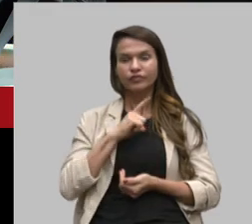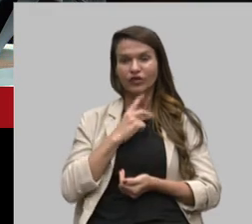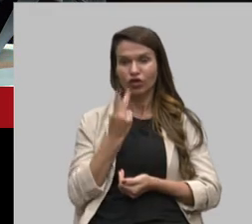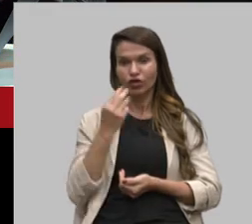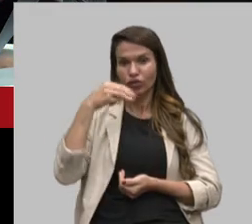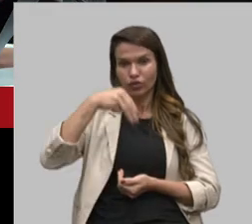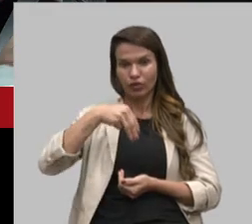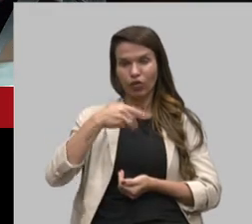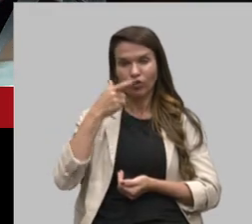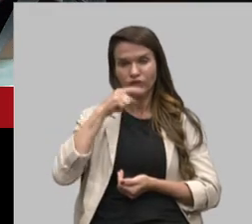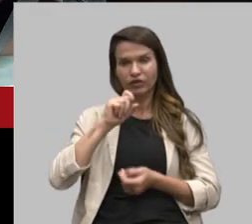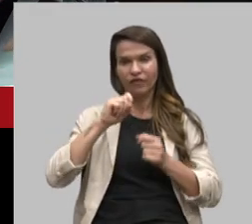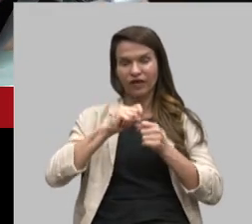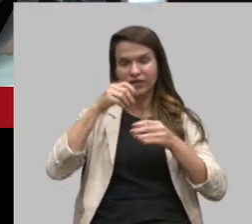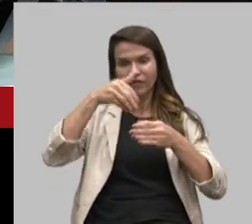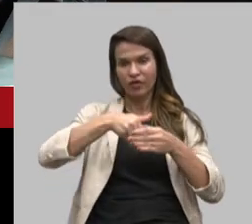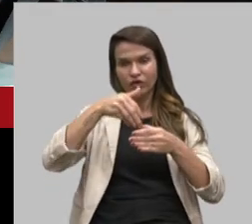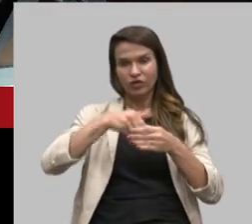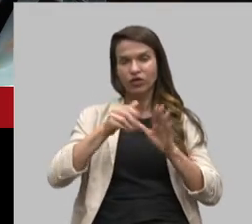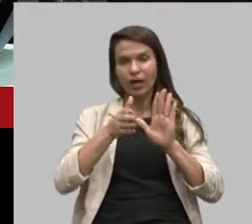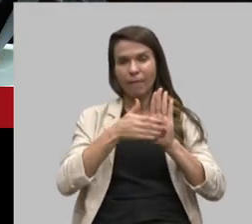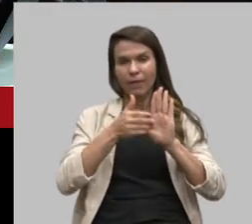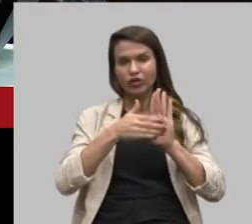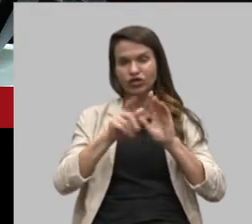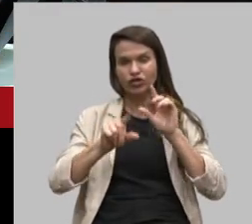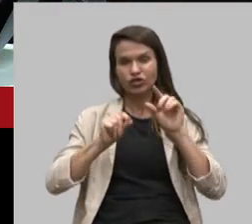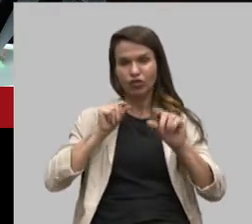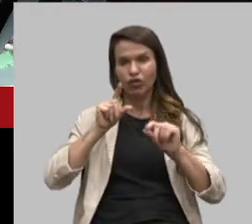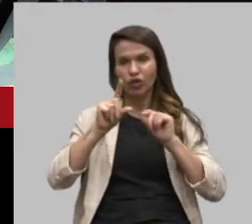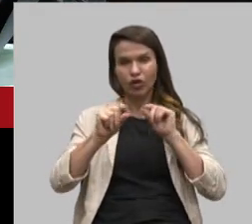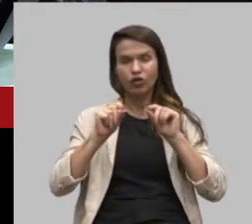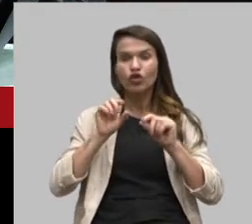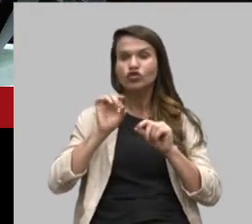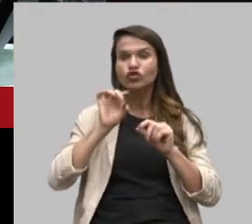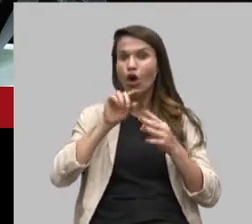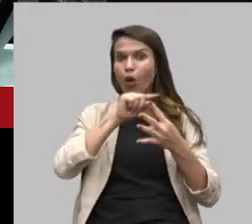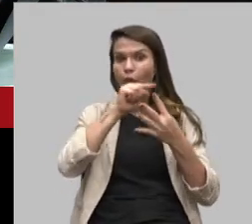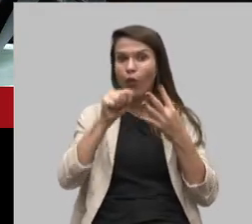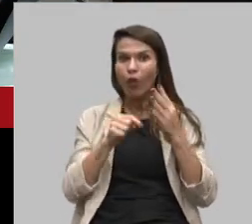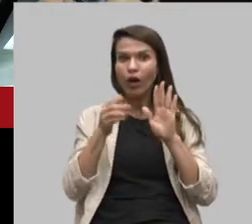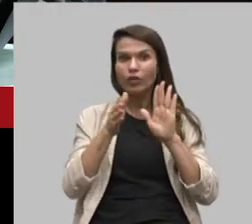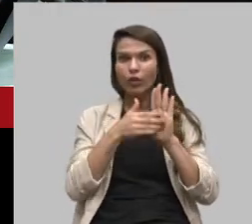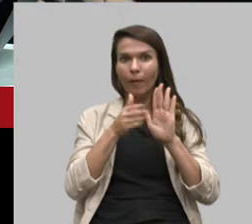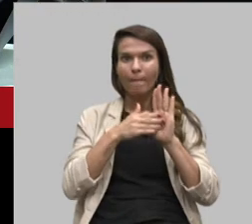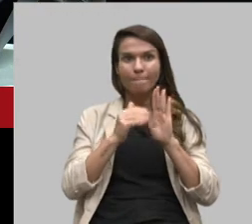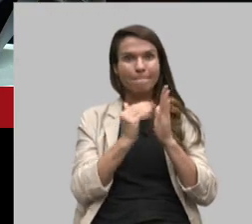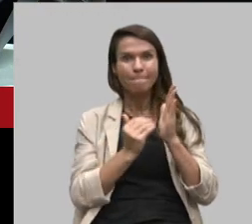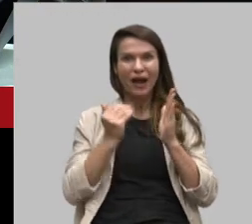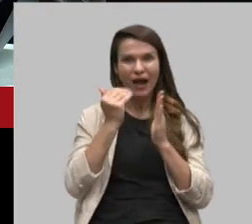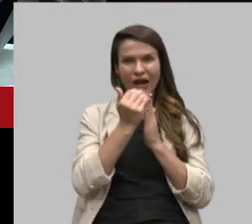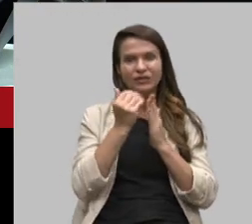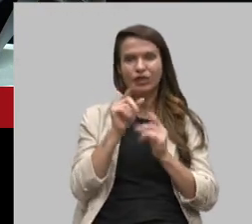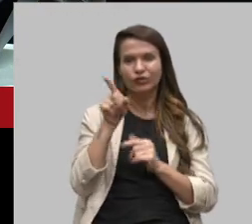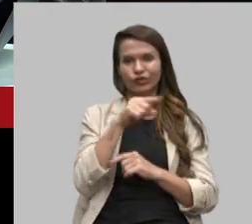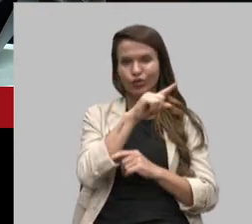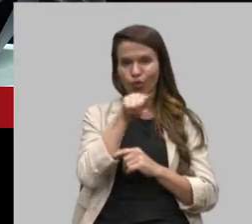para poder fazer a votação das propostas escolhidas apenas quatro propostas mais do que isso estarão nula